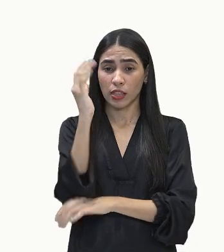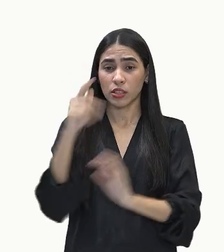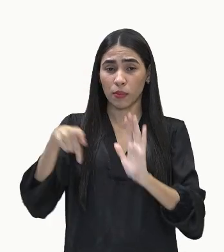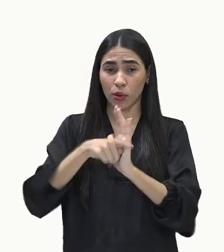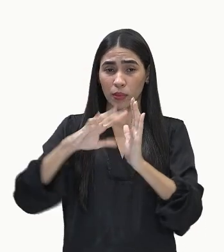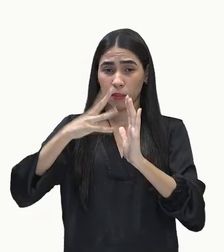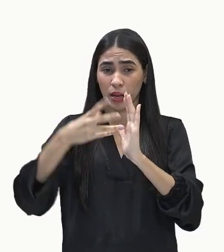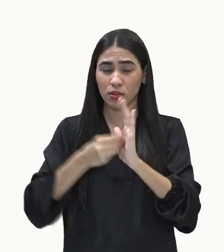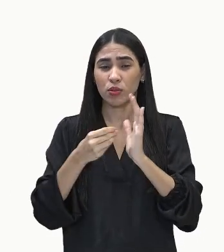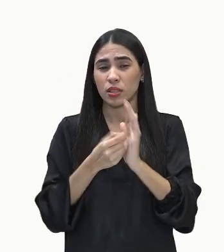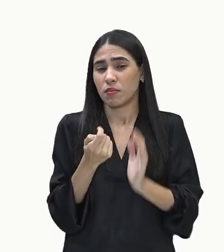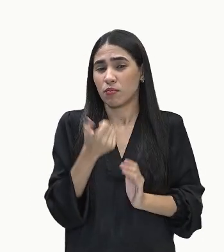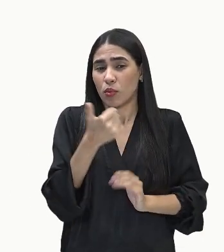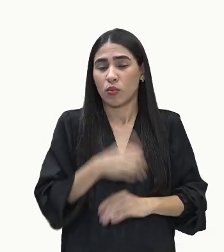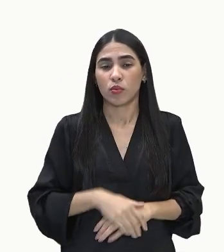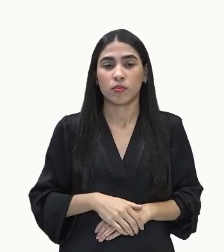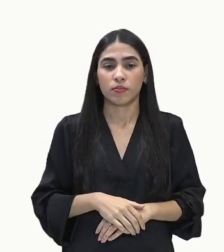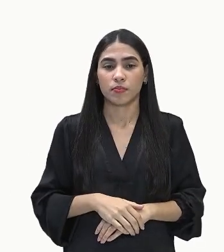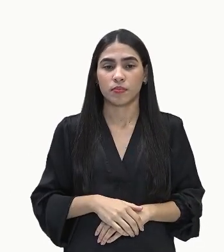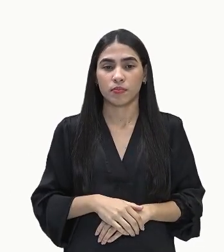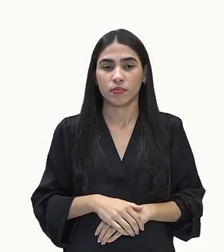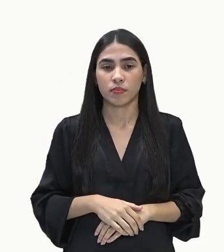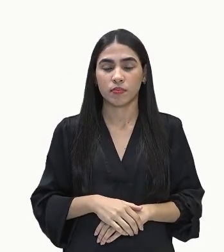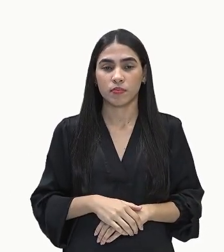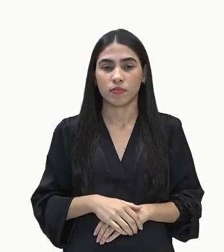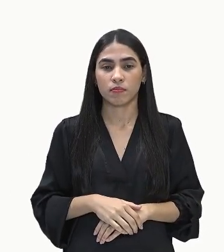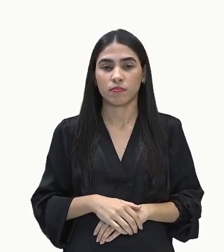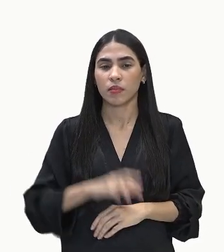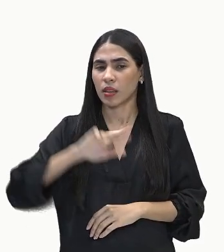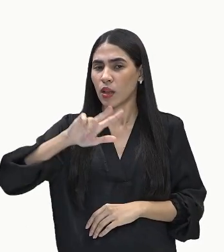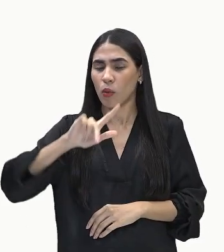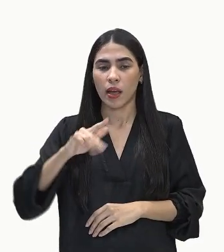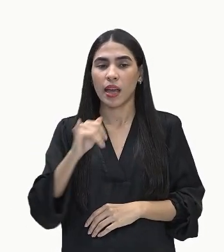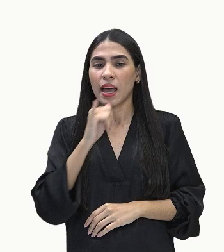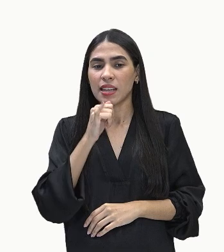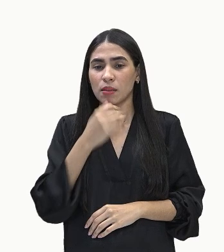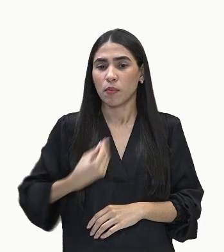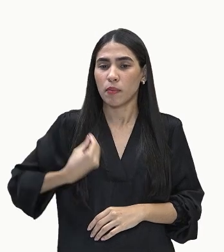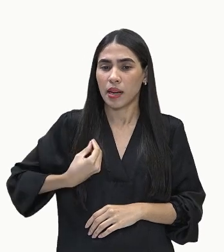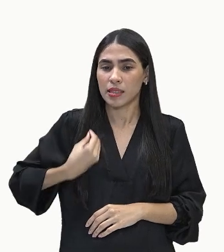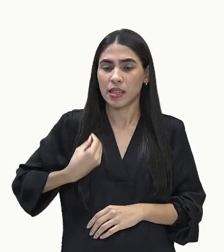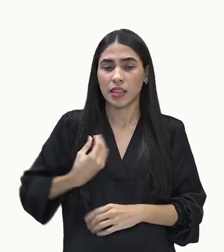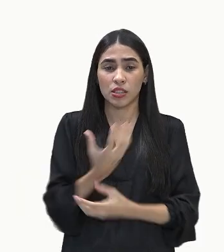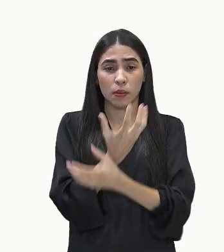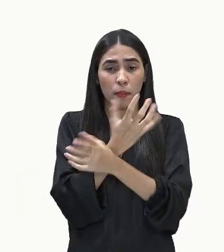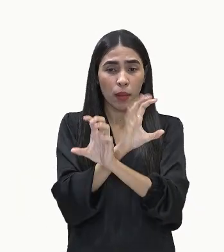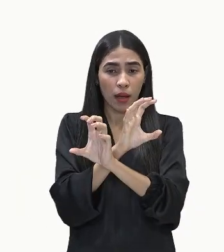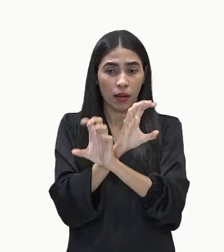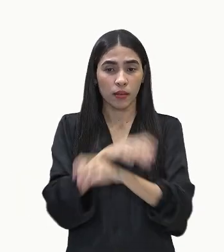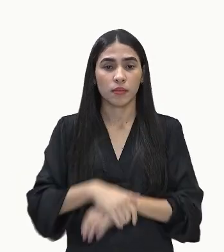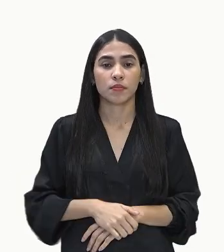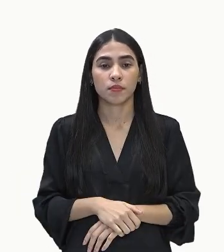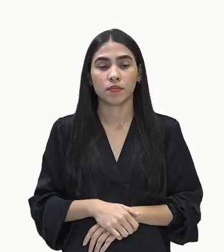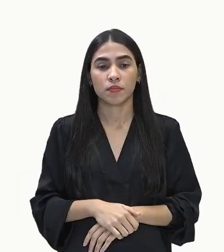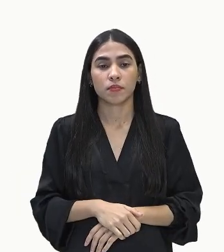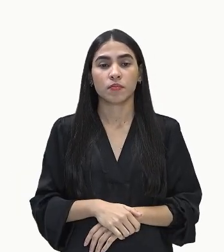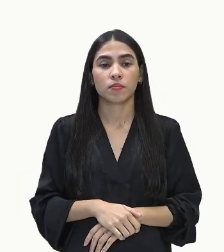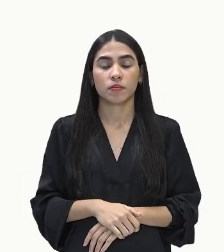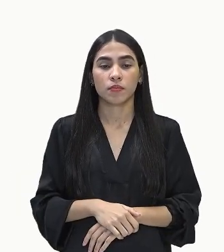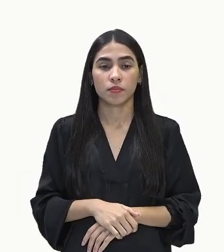acreditem, ela não é muito frequente no Pantanal. É conhecida também como galinhola no sul do